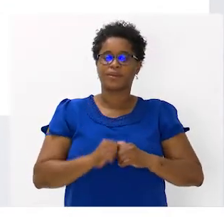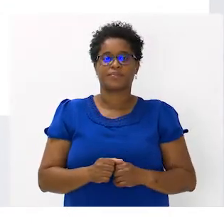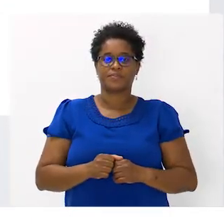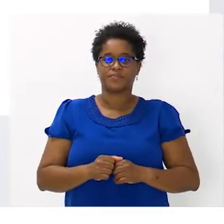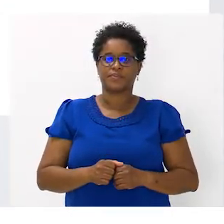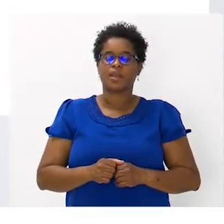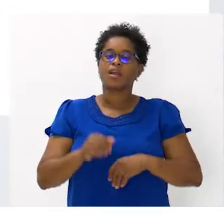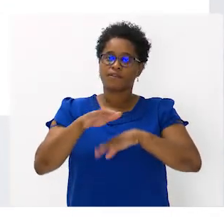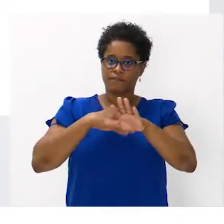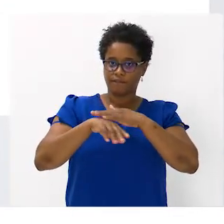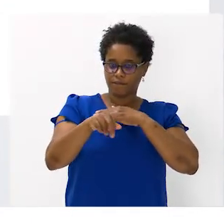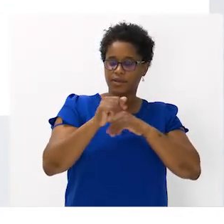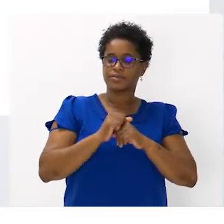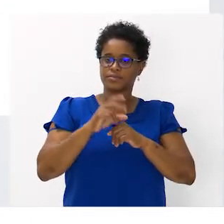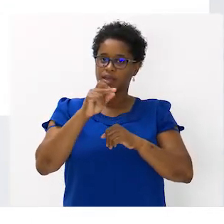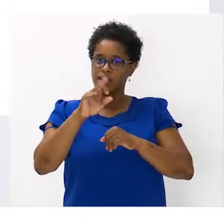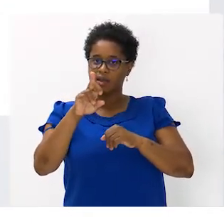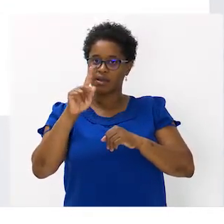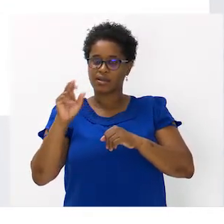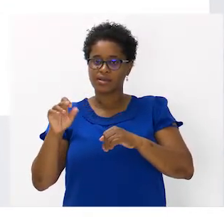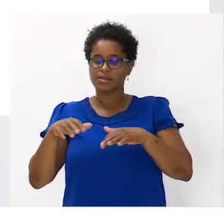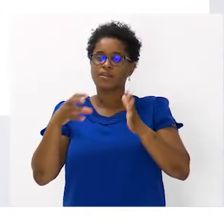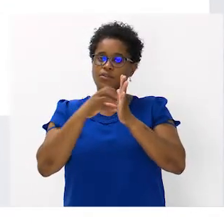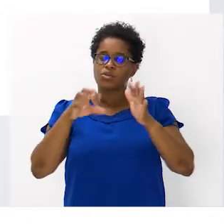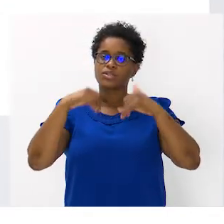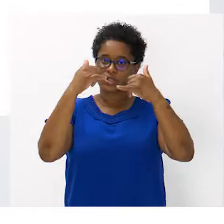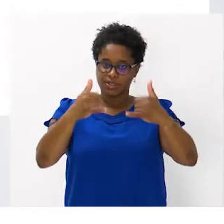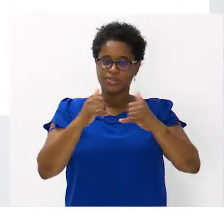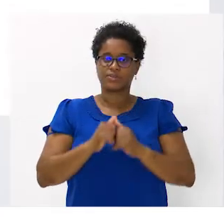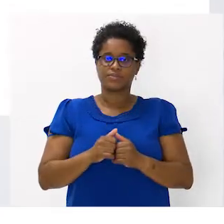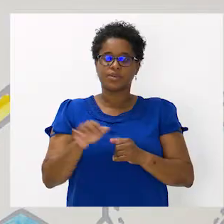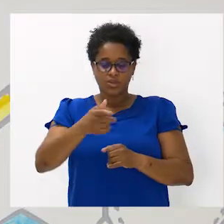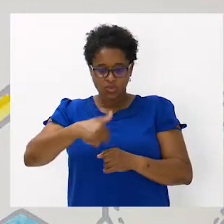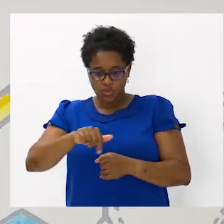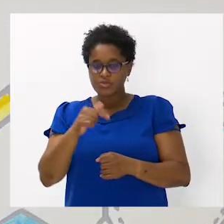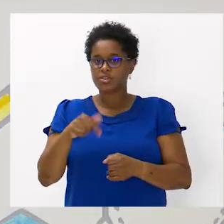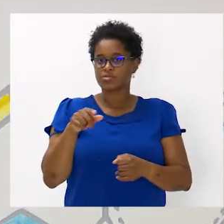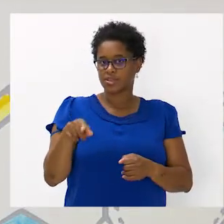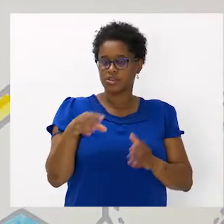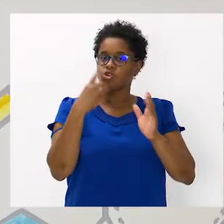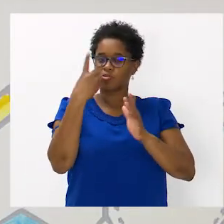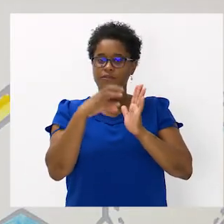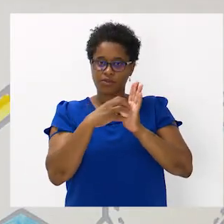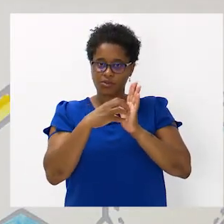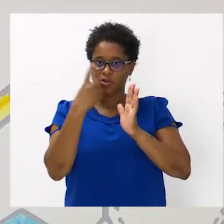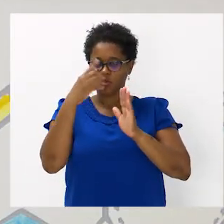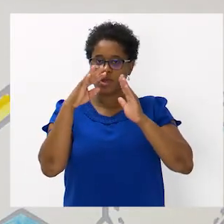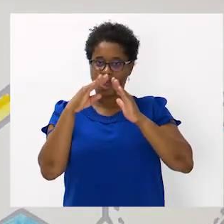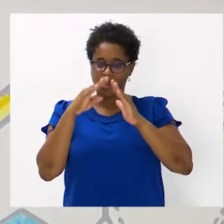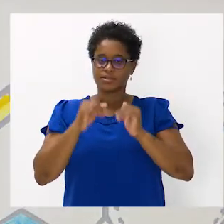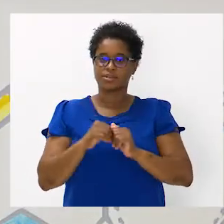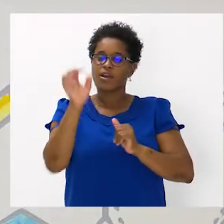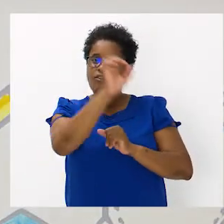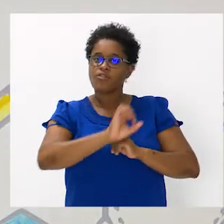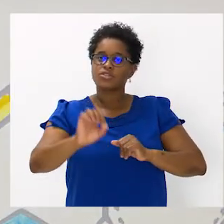Muito bem. Calcula a área da seguinte figura. Nós temos aqui uma figura, uma